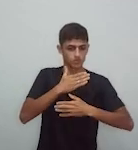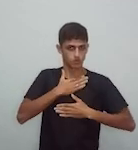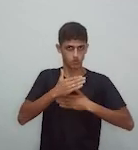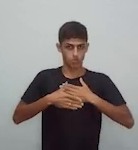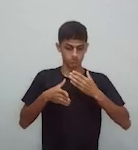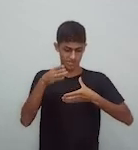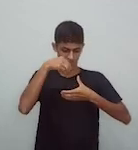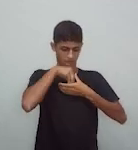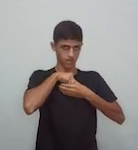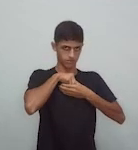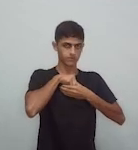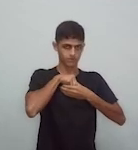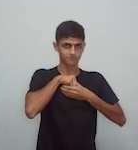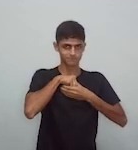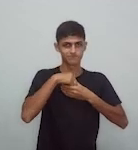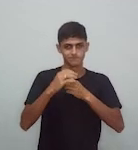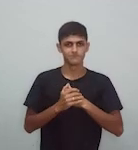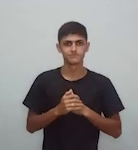condições. Então,